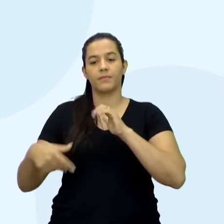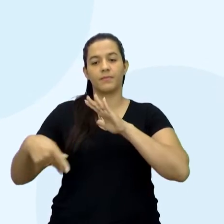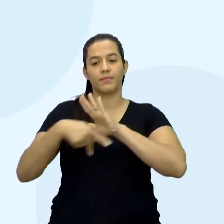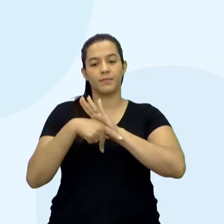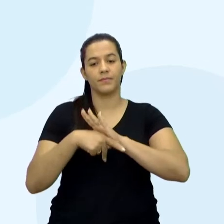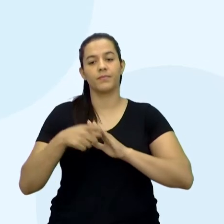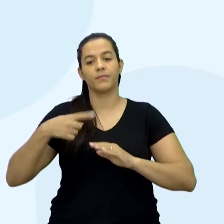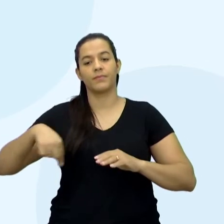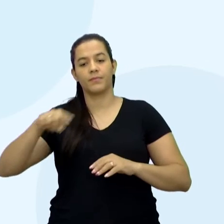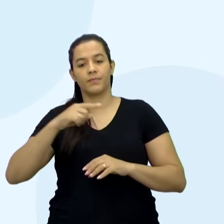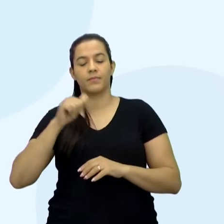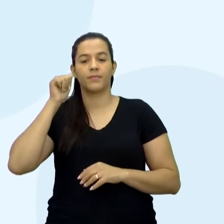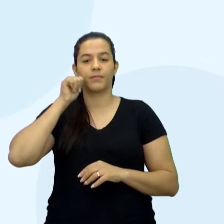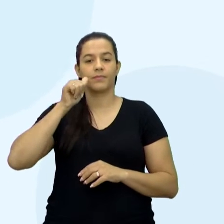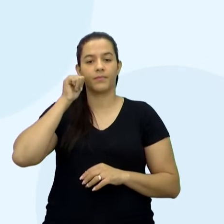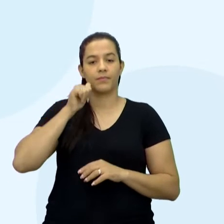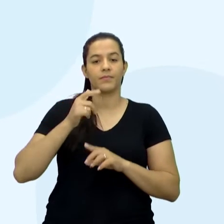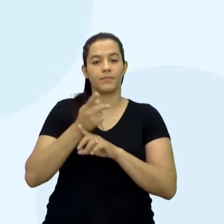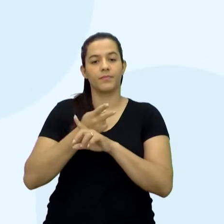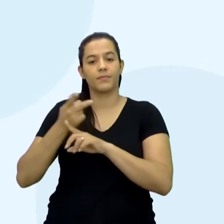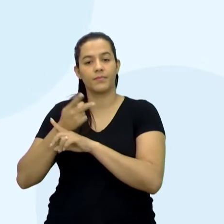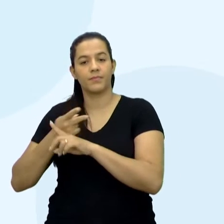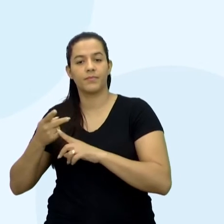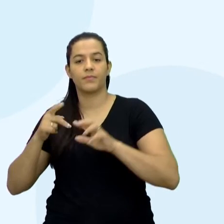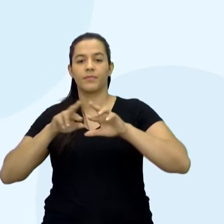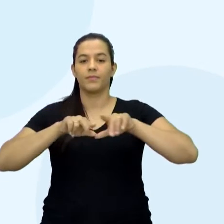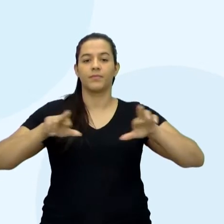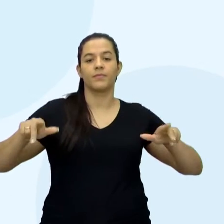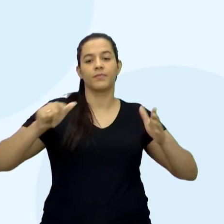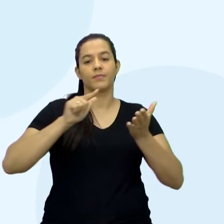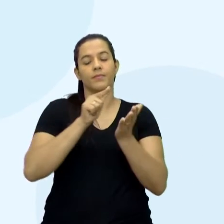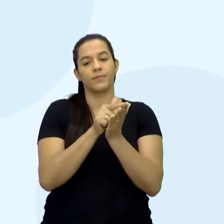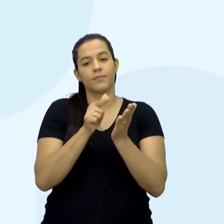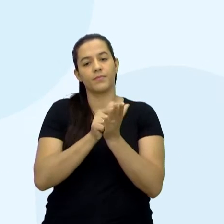para moças. Eles foram atrás de textos jornalísticos de